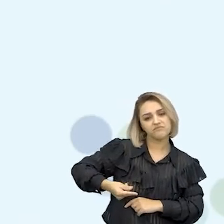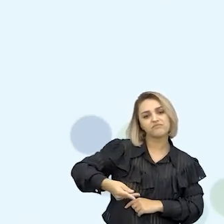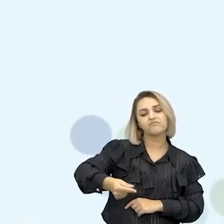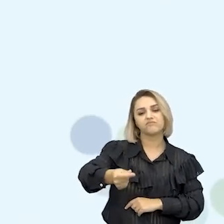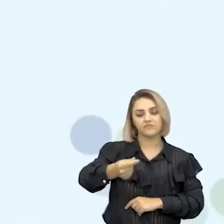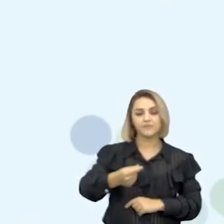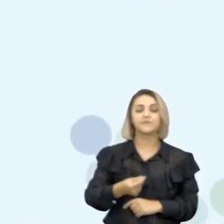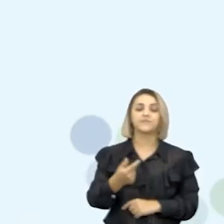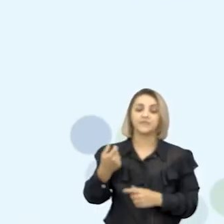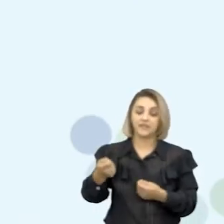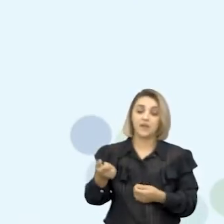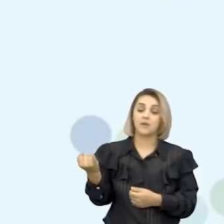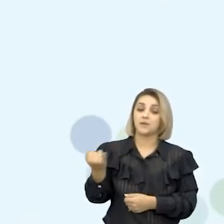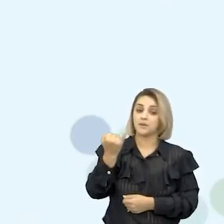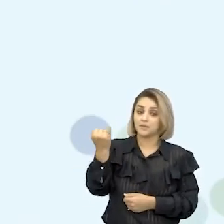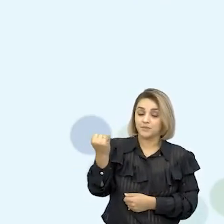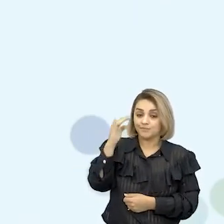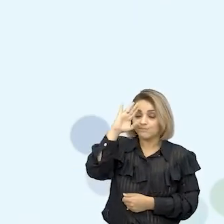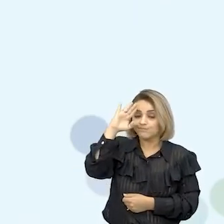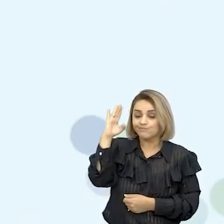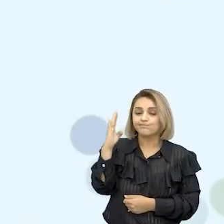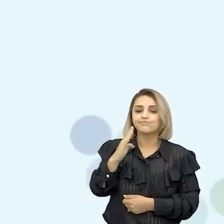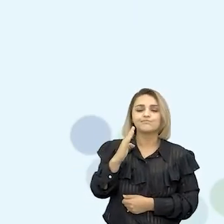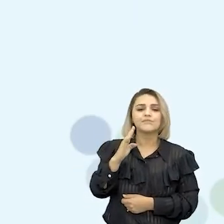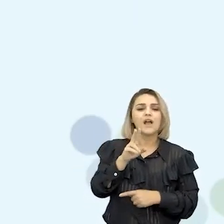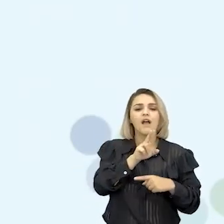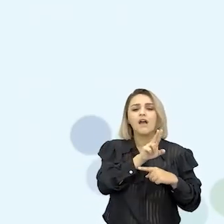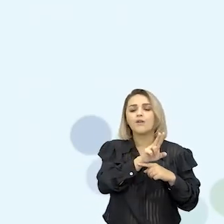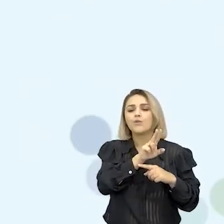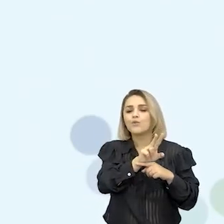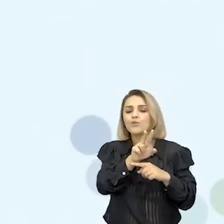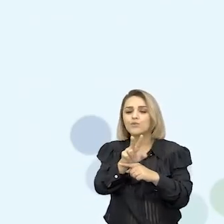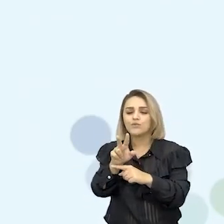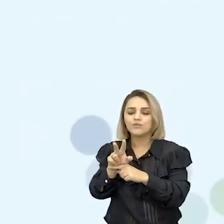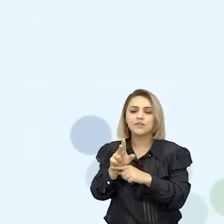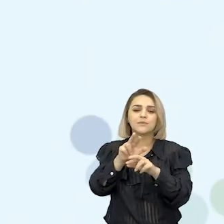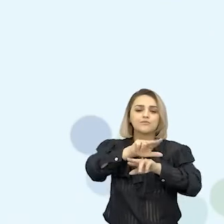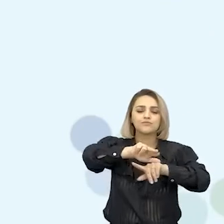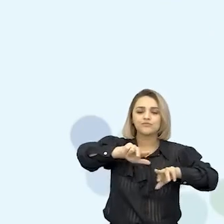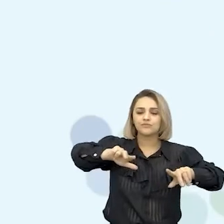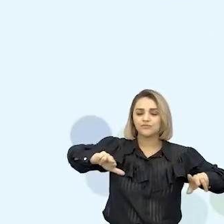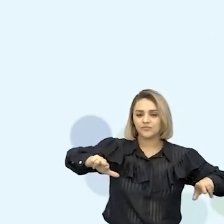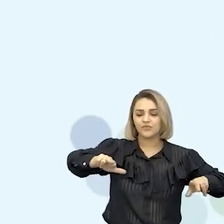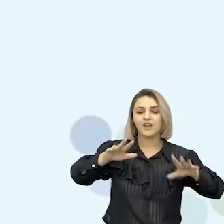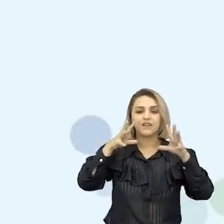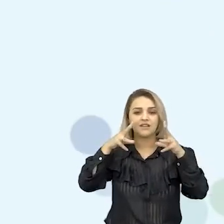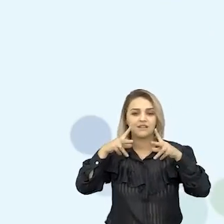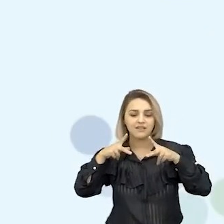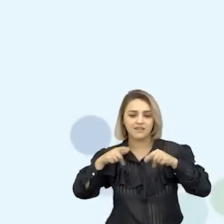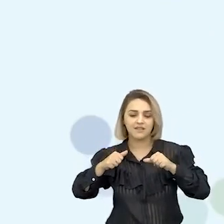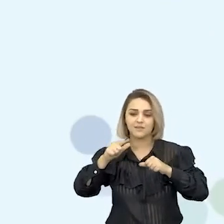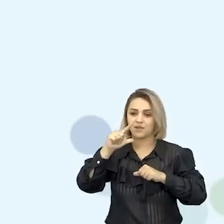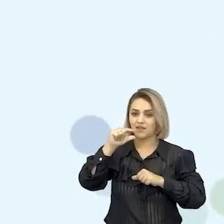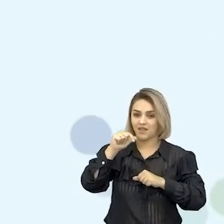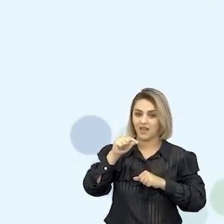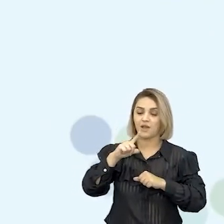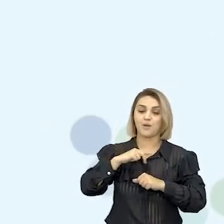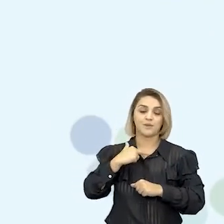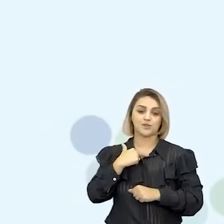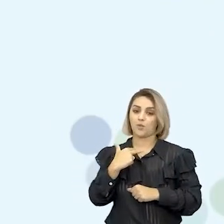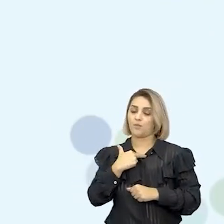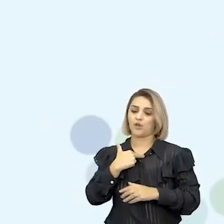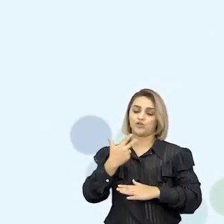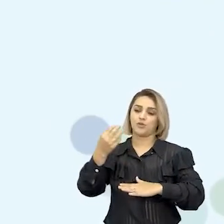fundamental para a manutenção da vida de diversos seres vivos aquáticos e que tem relação com a água, mas não pode viver submerso. E a